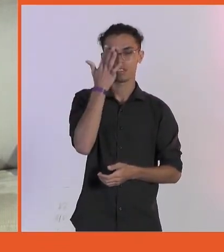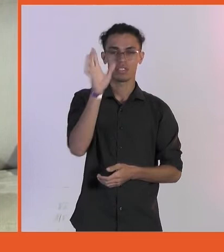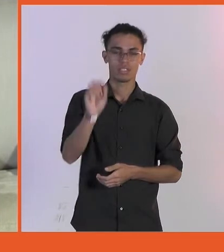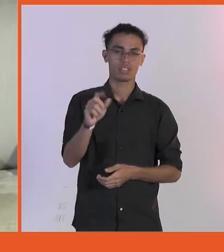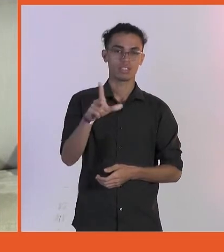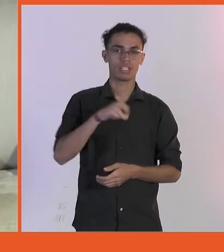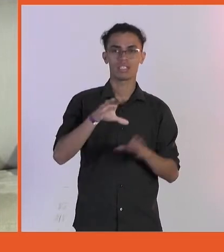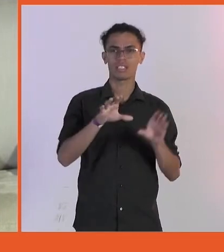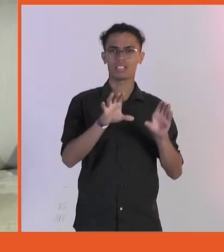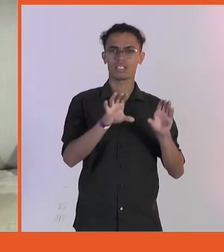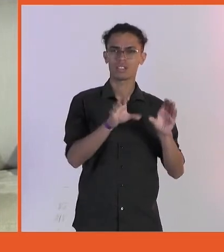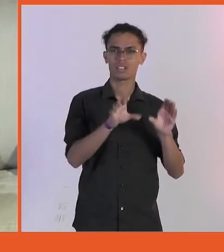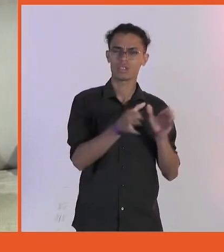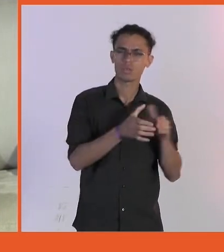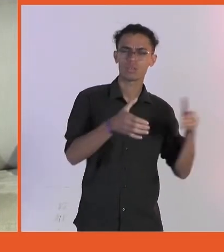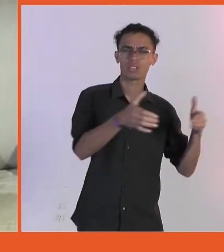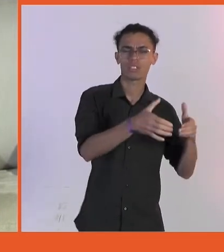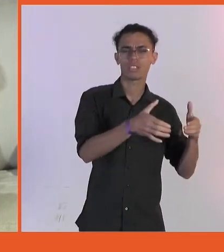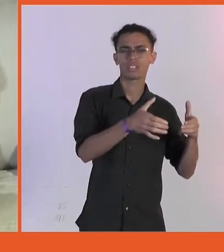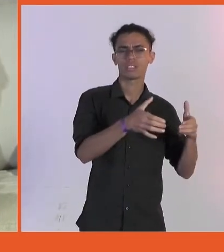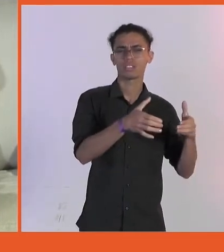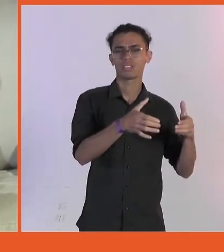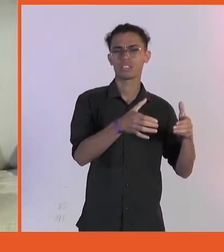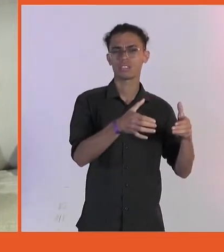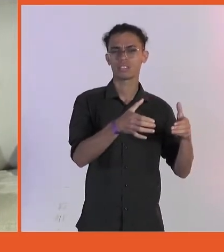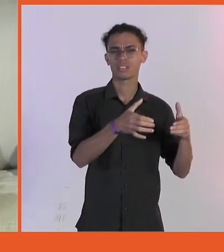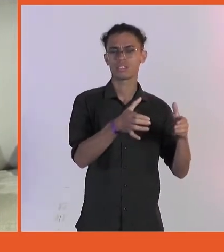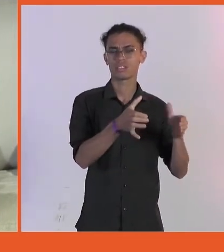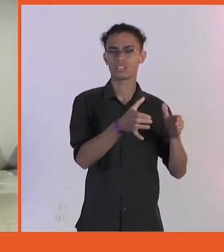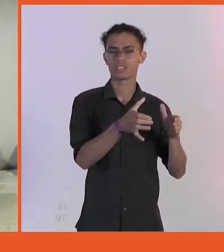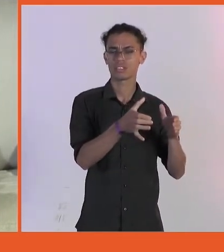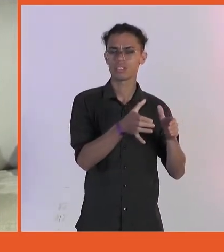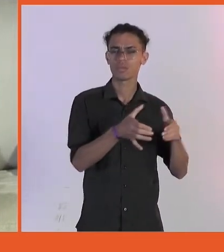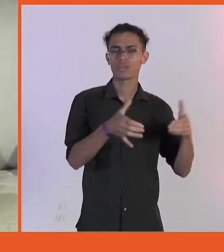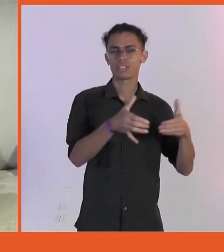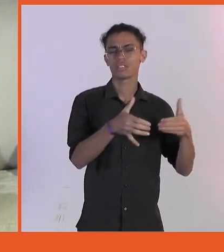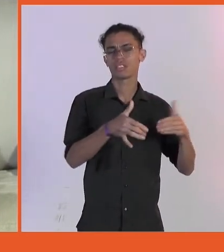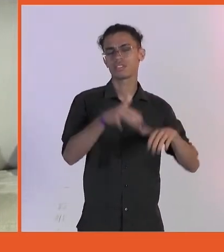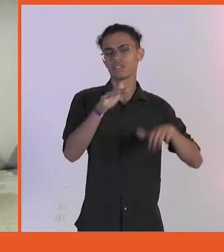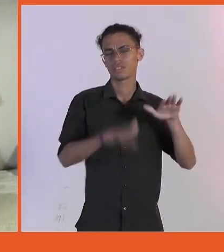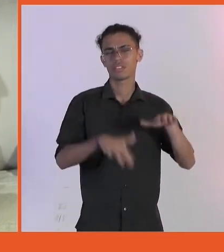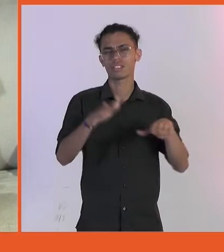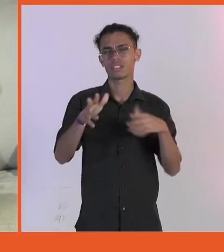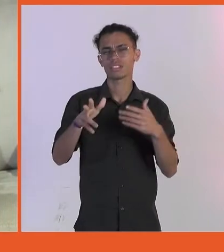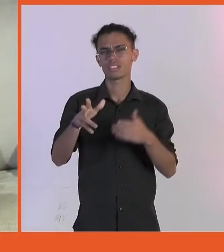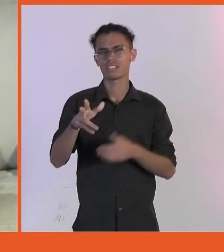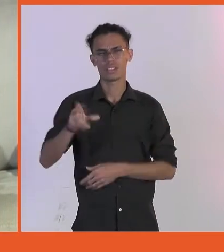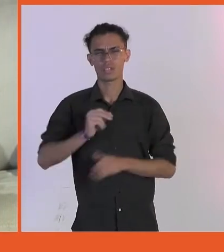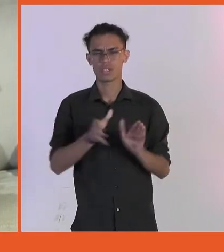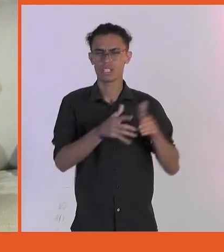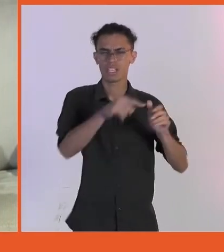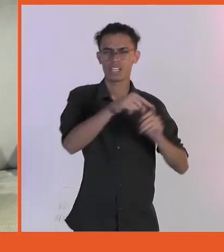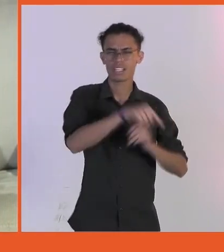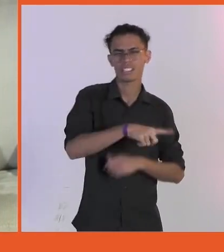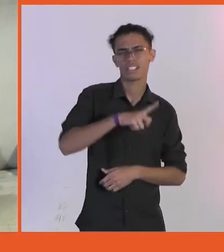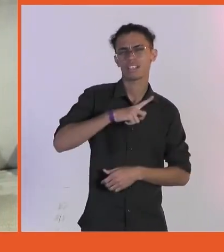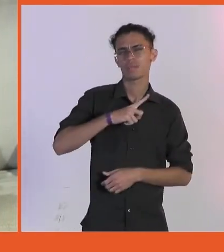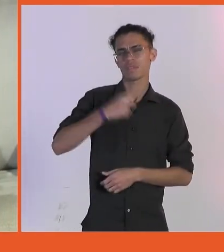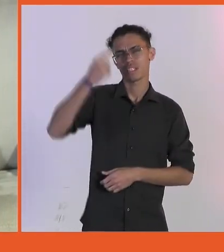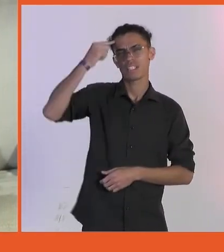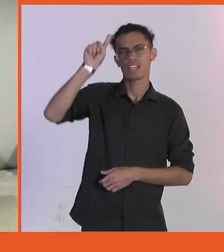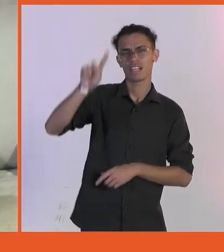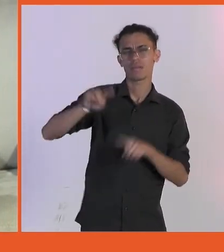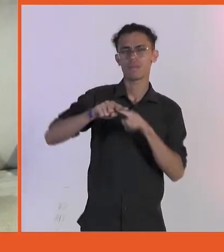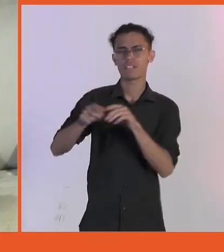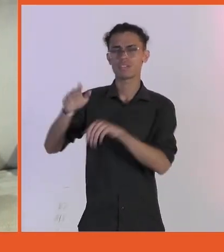vezes a comunidade também, às vezes, vem com uma outra... Com uma coisa que às vezes você, pô, meu público pensa isso. Porque também a gente faz